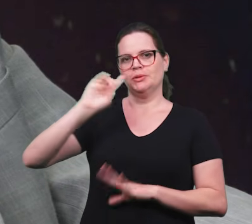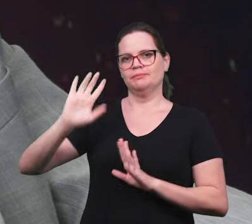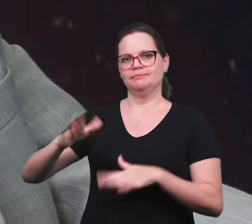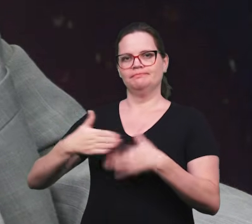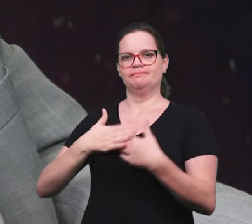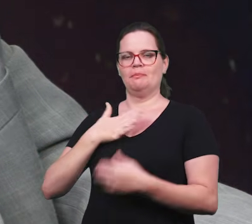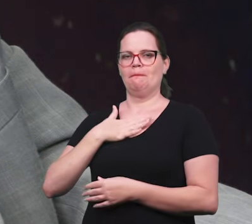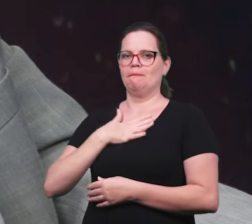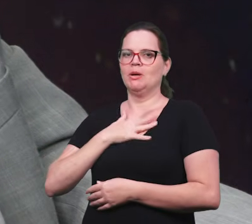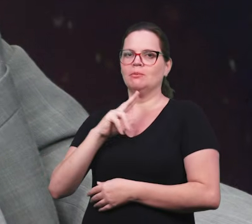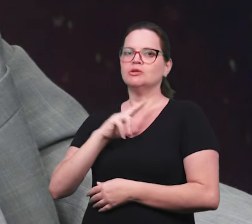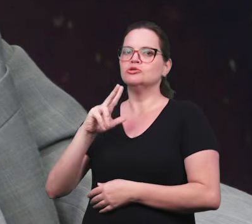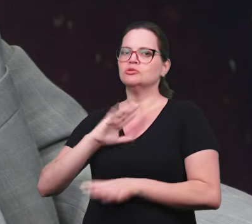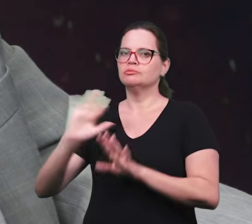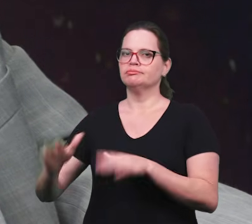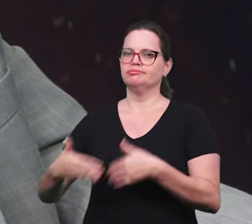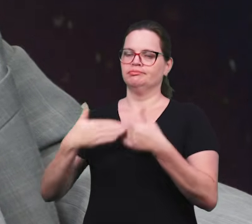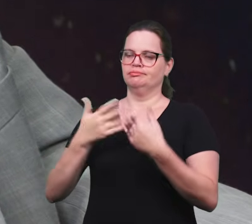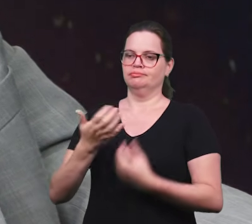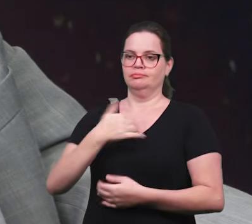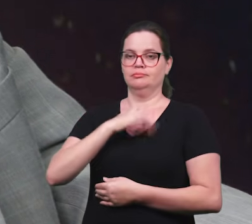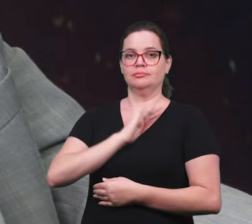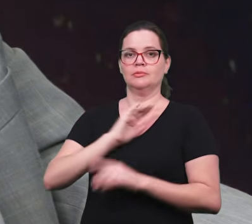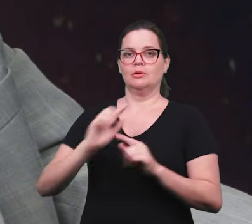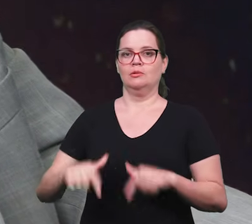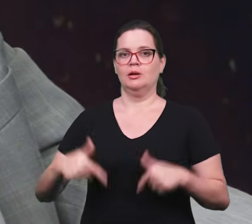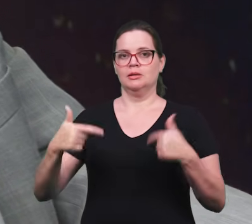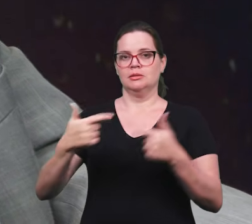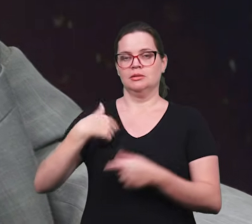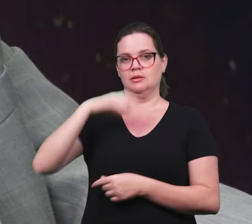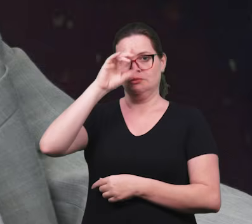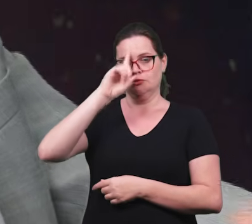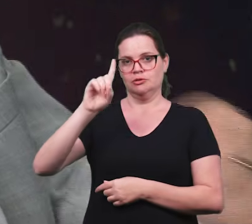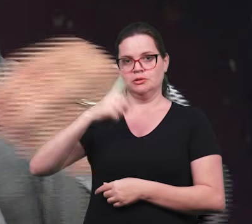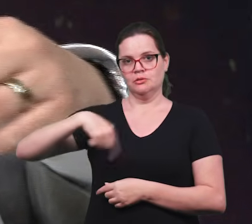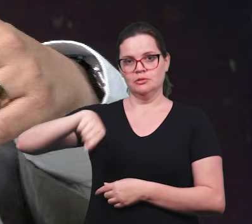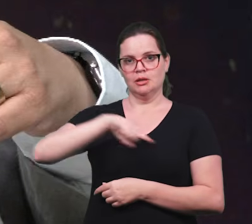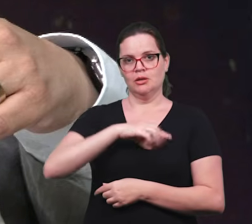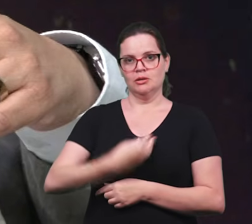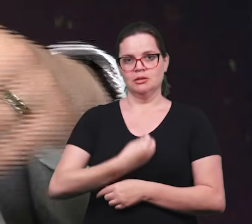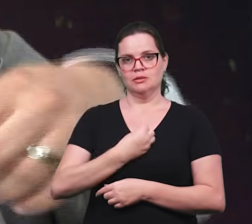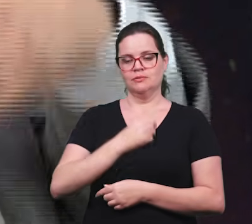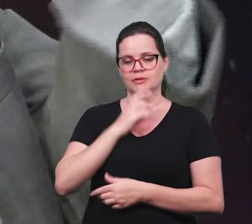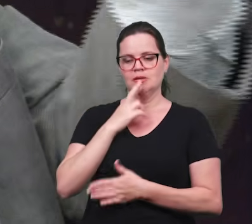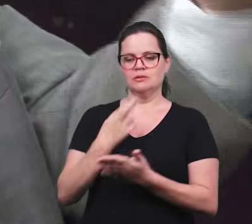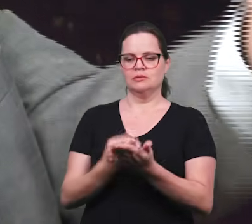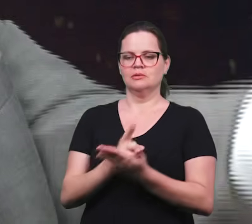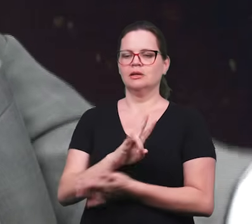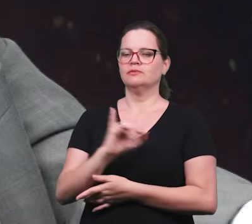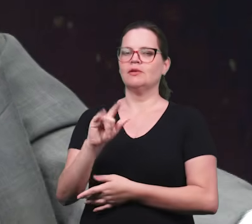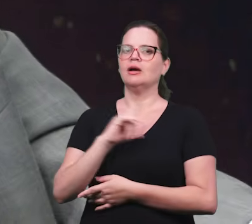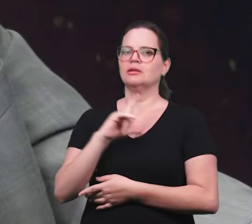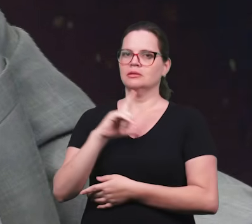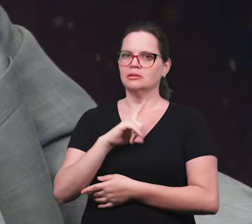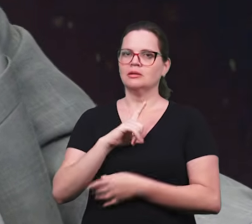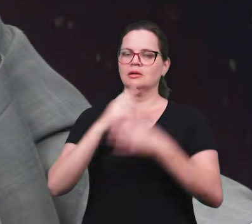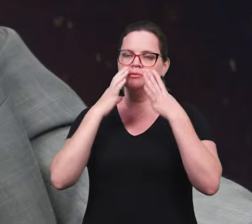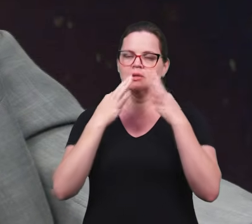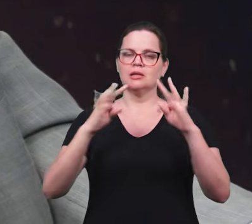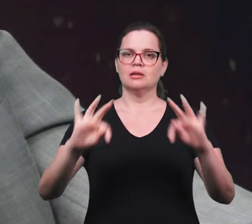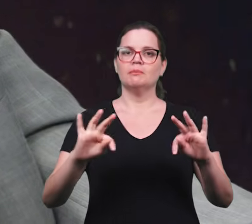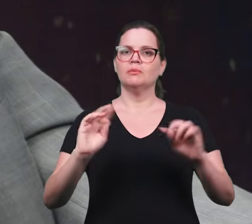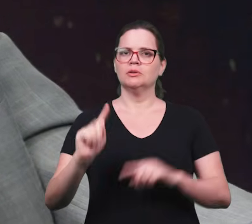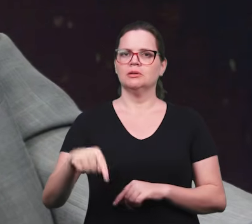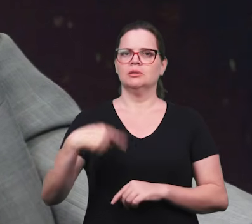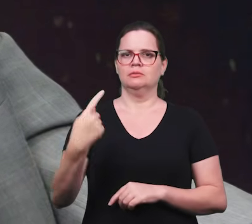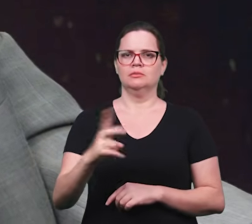Senhor vai falar conosco e através da operação de Deus dentro da nossa vida, vai produzir frutos externos na nossa vida, né? Amém. A